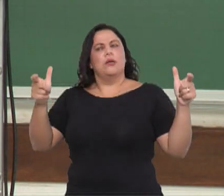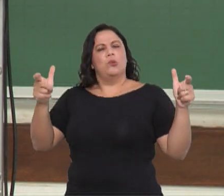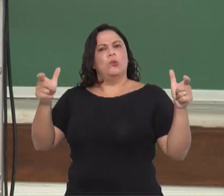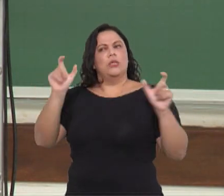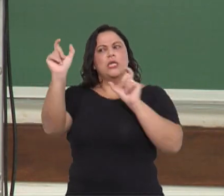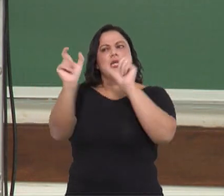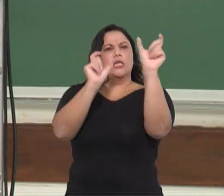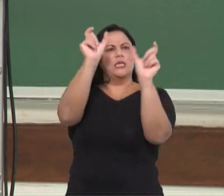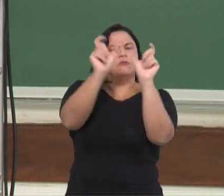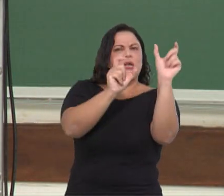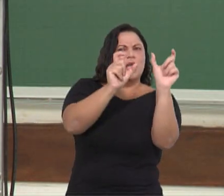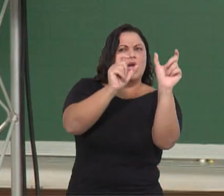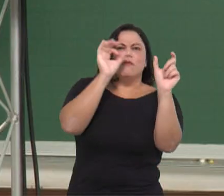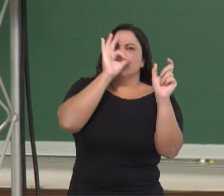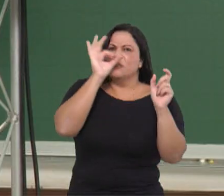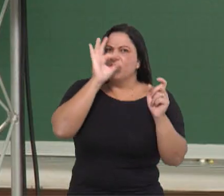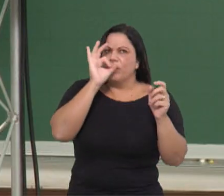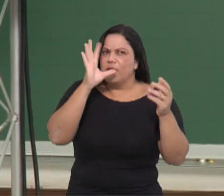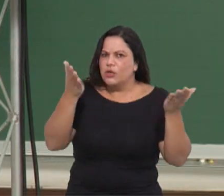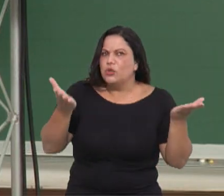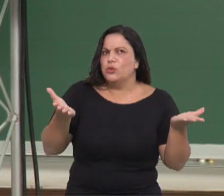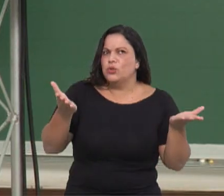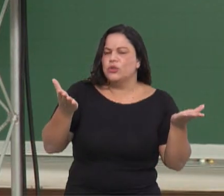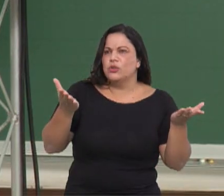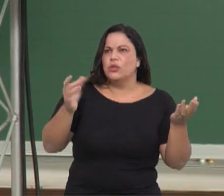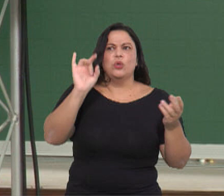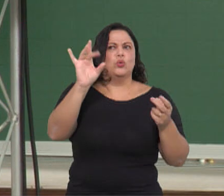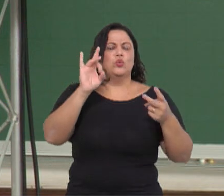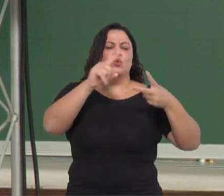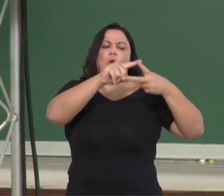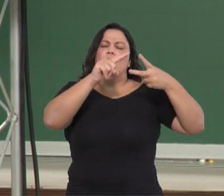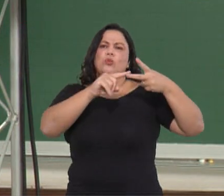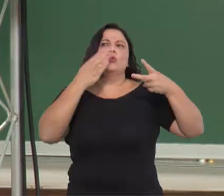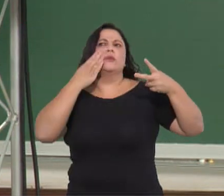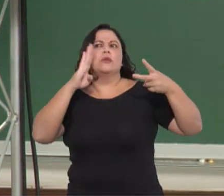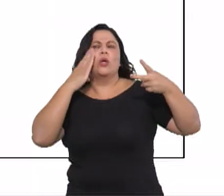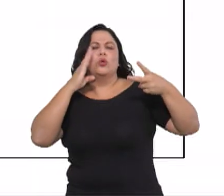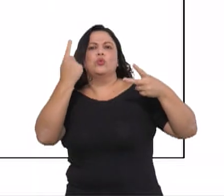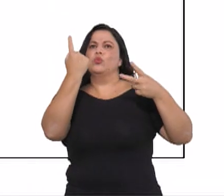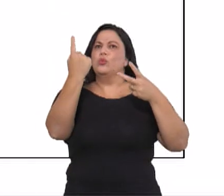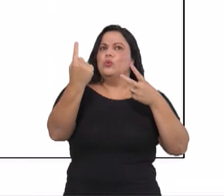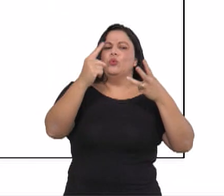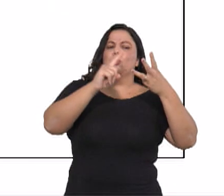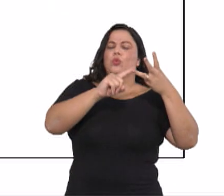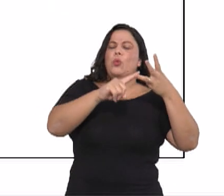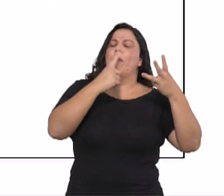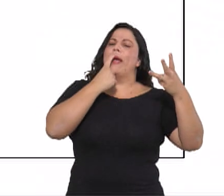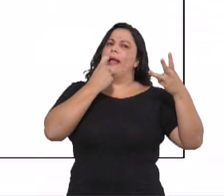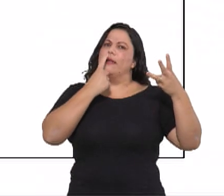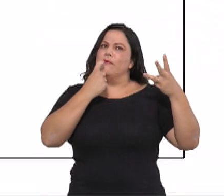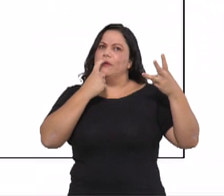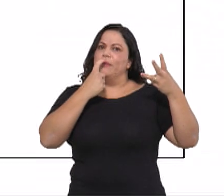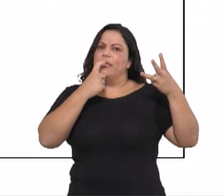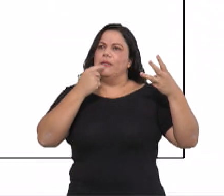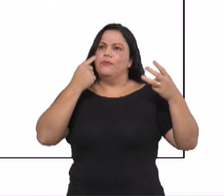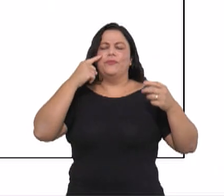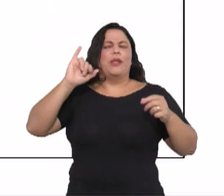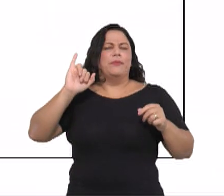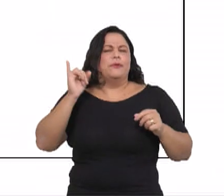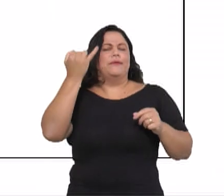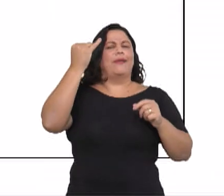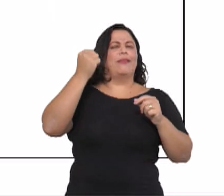palavras ficaram em verde? Tenho somente duas em azul e uma em vermelho. Aproveitando a que está em